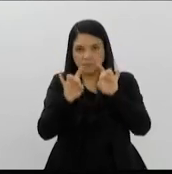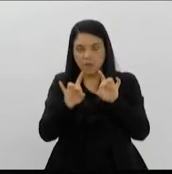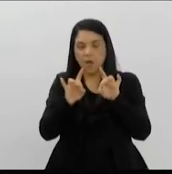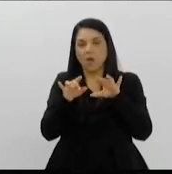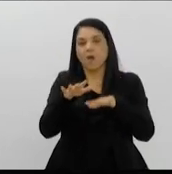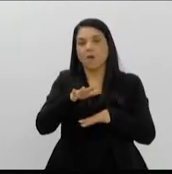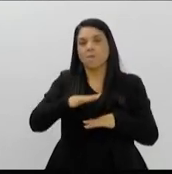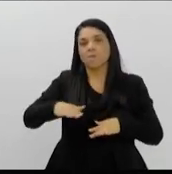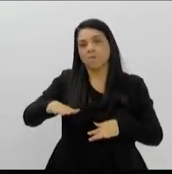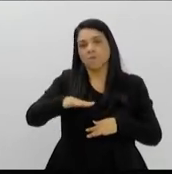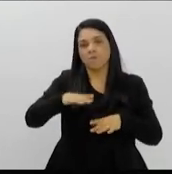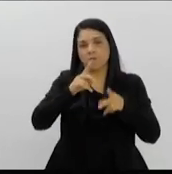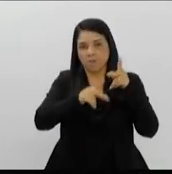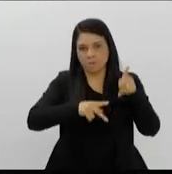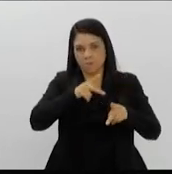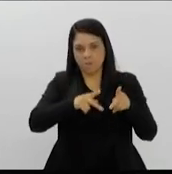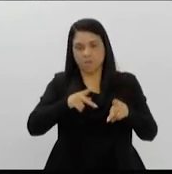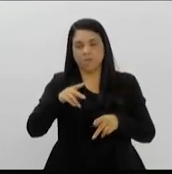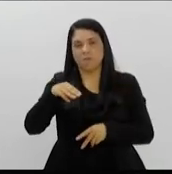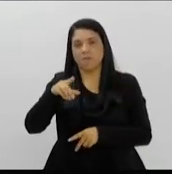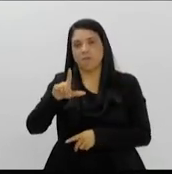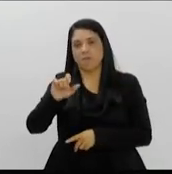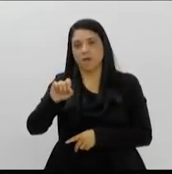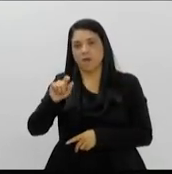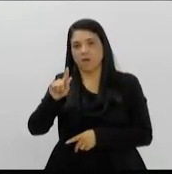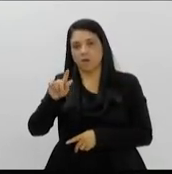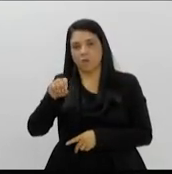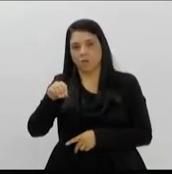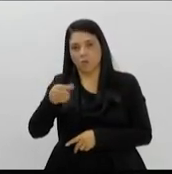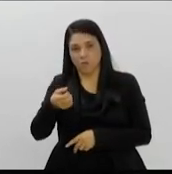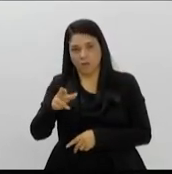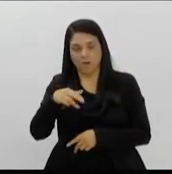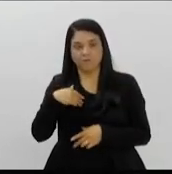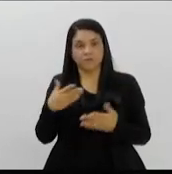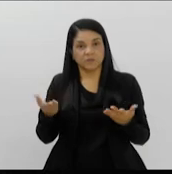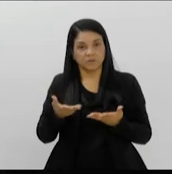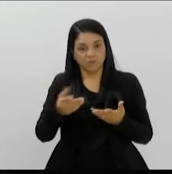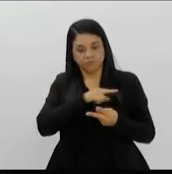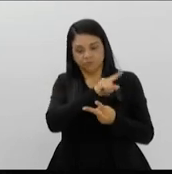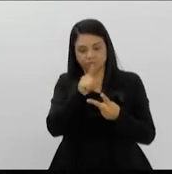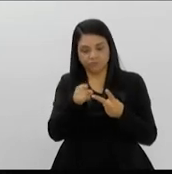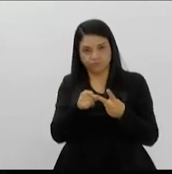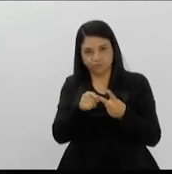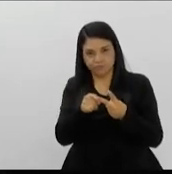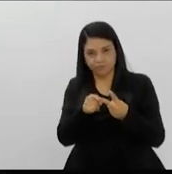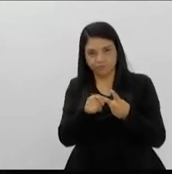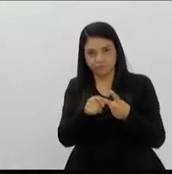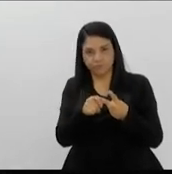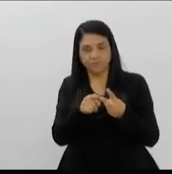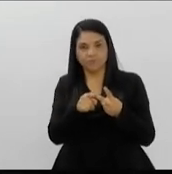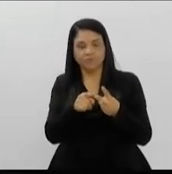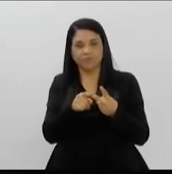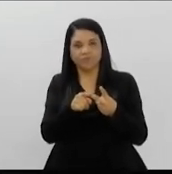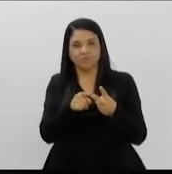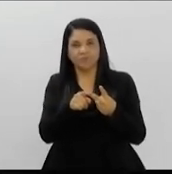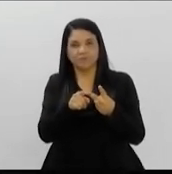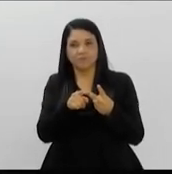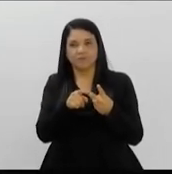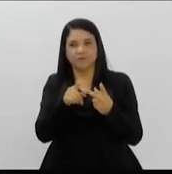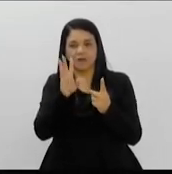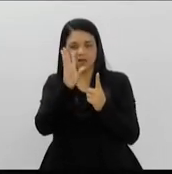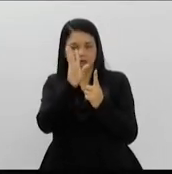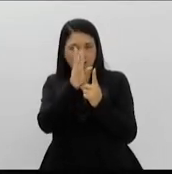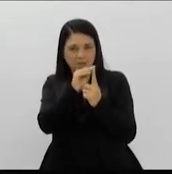Lagomar. No assunto desta tarde, vamos falar sobre assédio